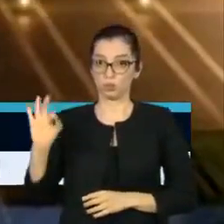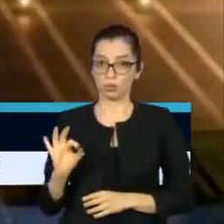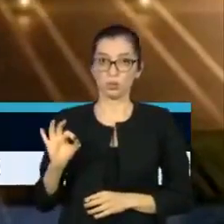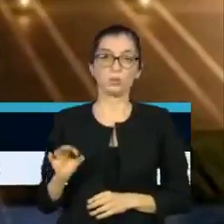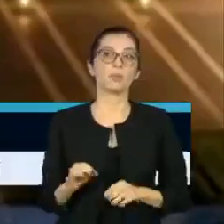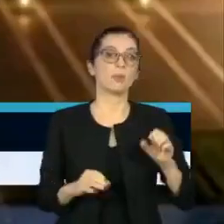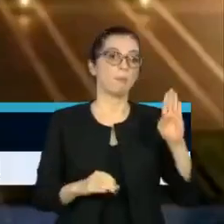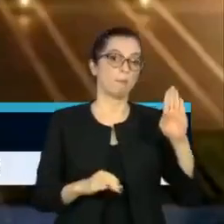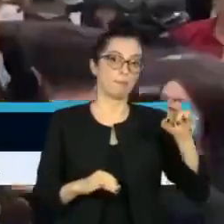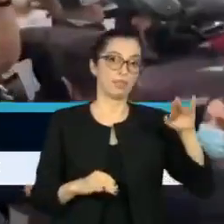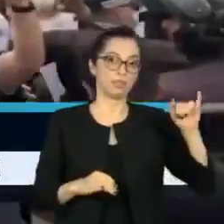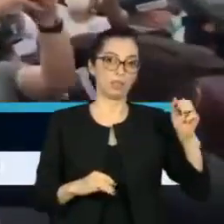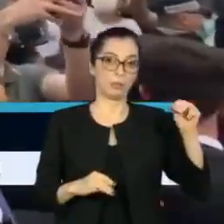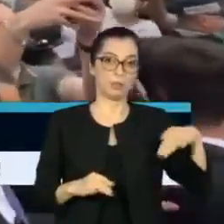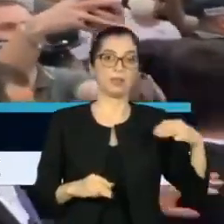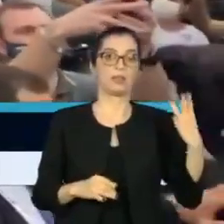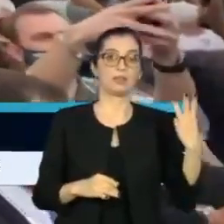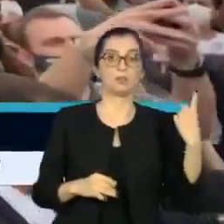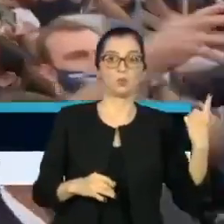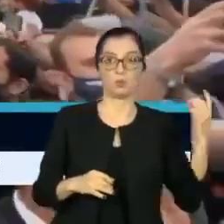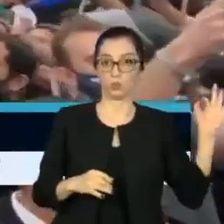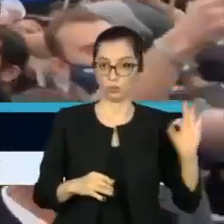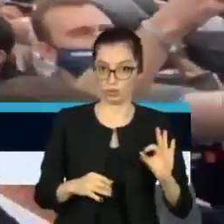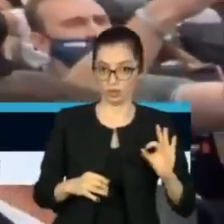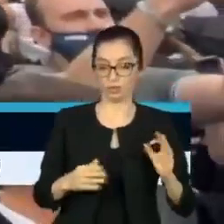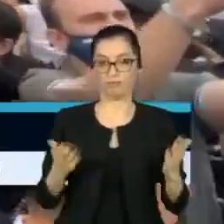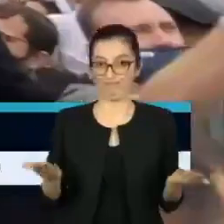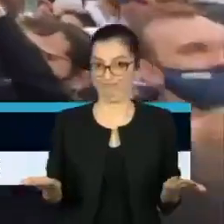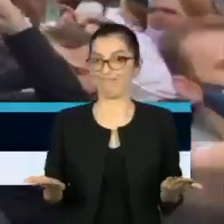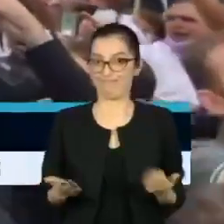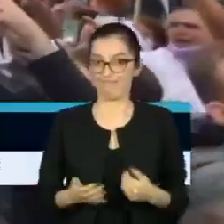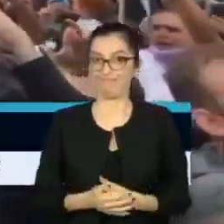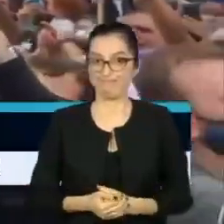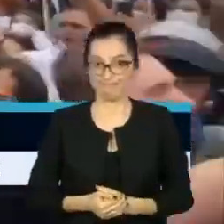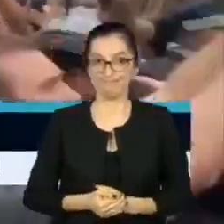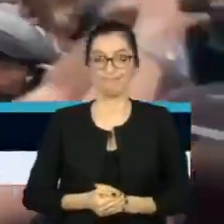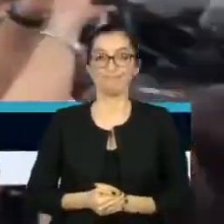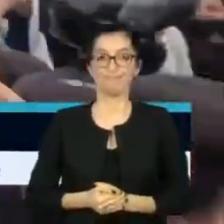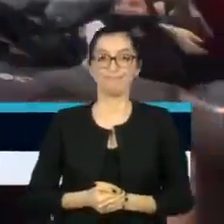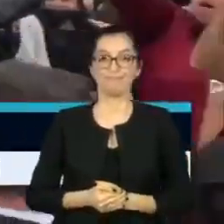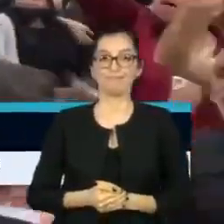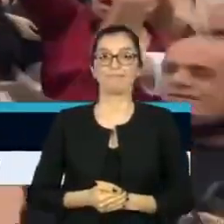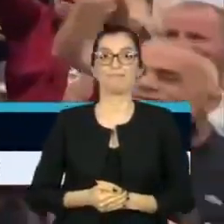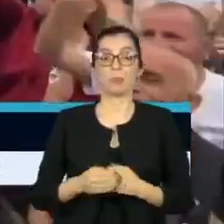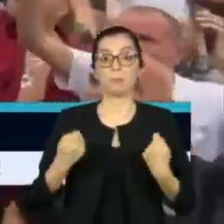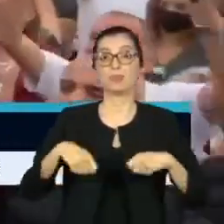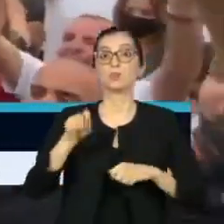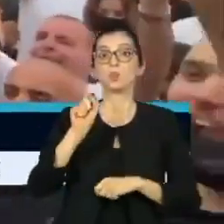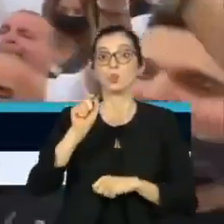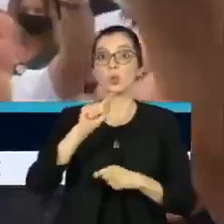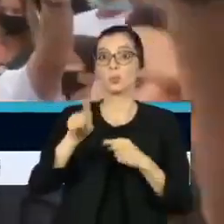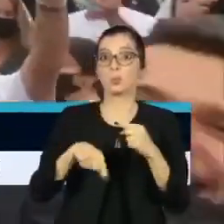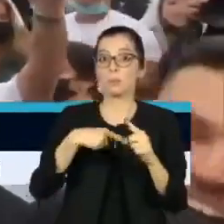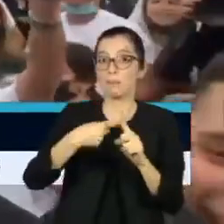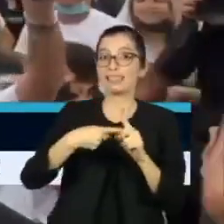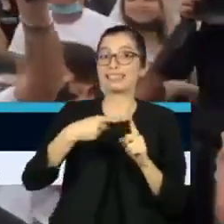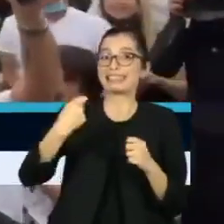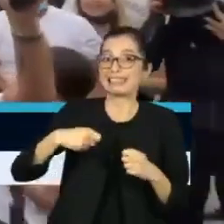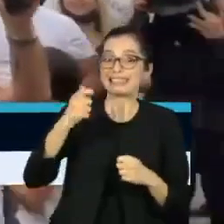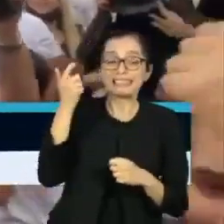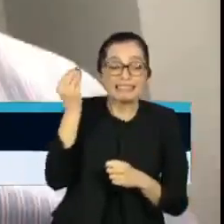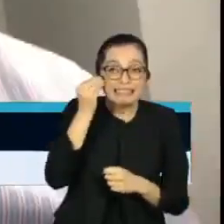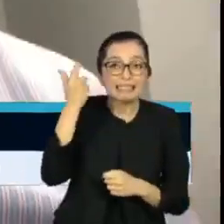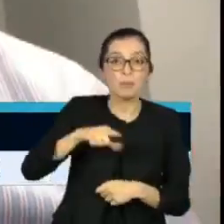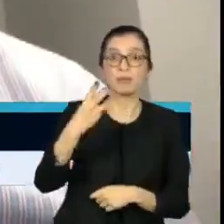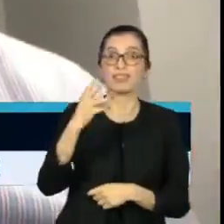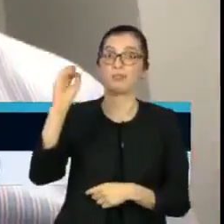principal opositor. Netanyahu precisa de mais 30 para conseguir a maioria e deverá buscar este apoio entre os partidos